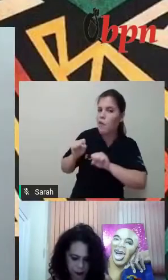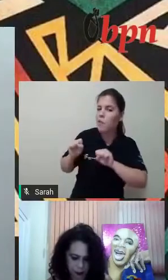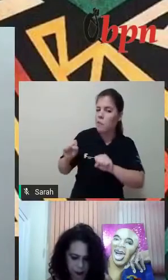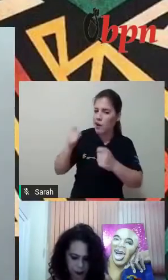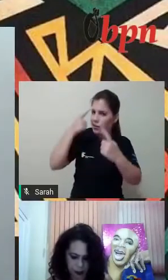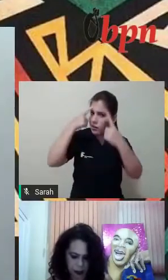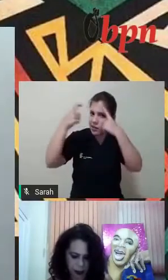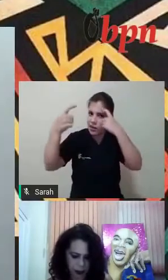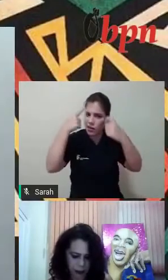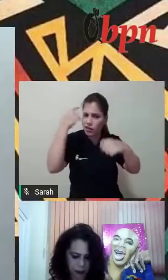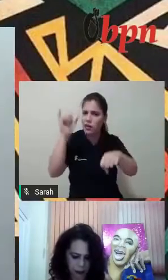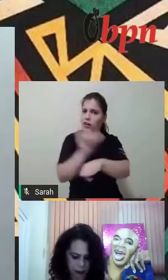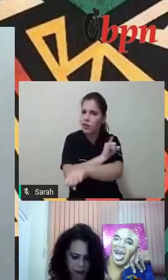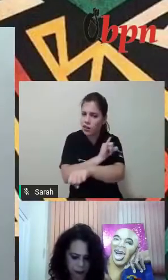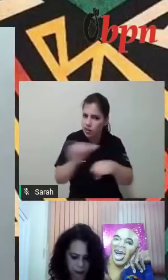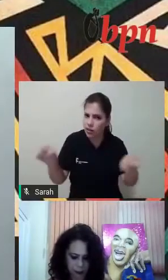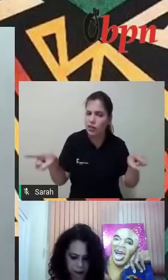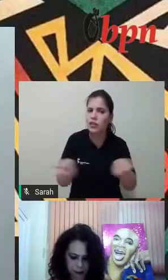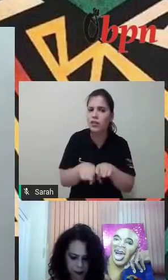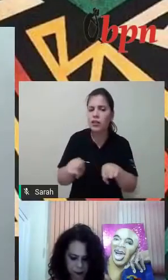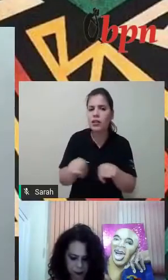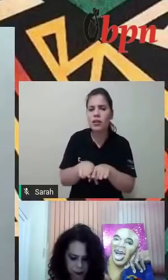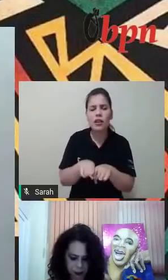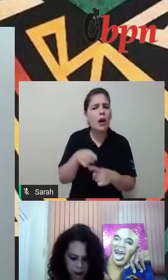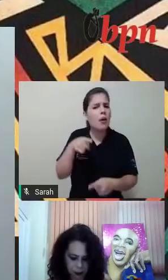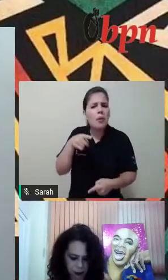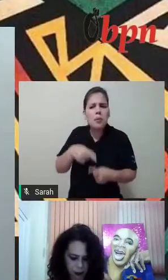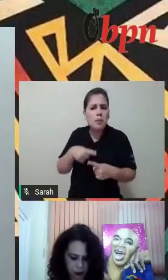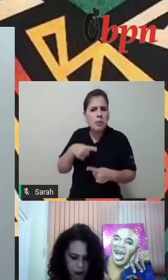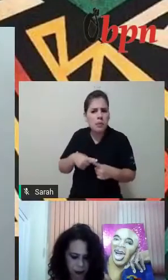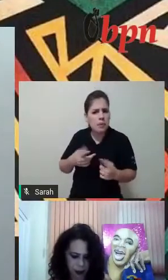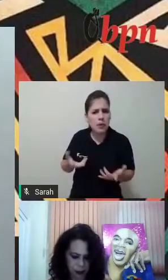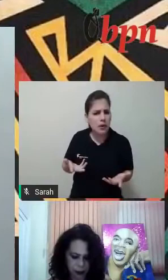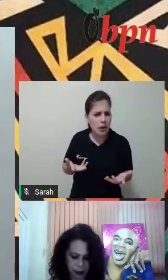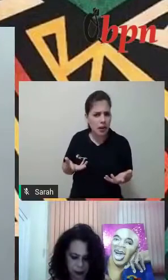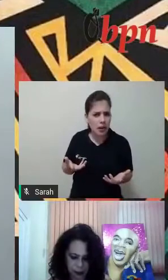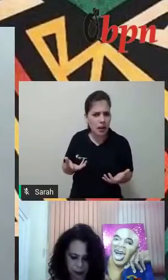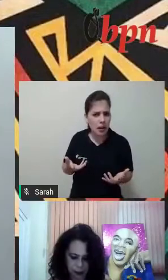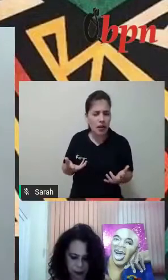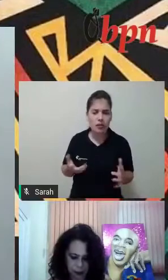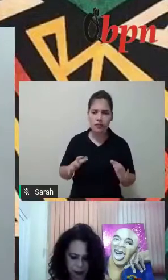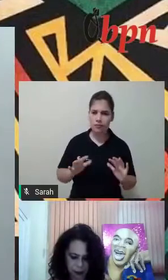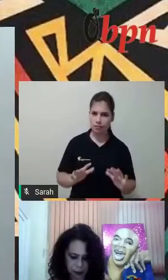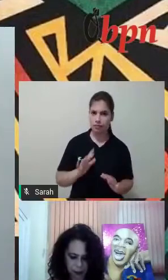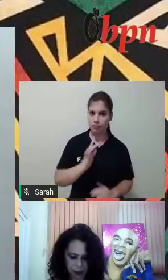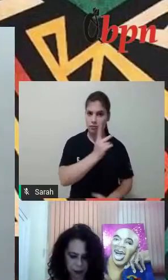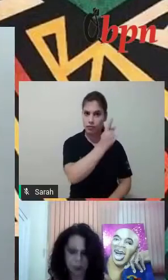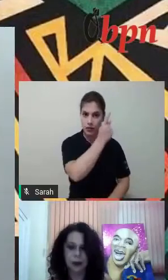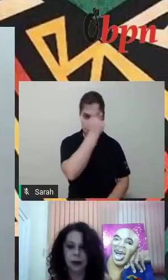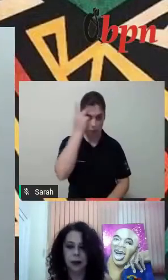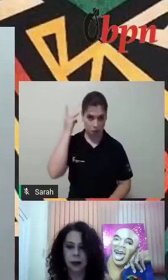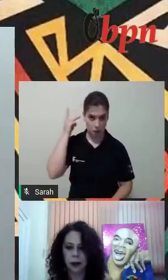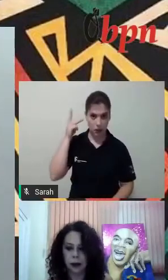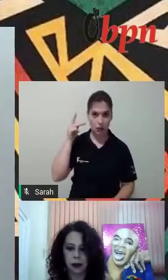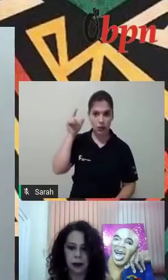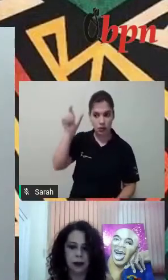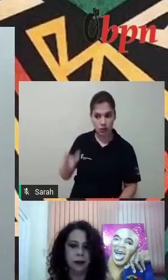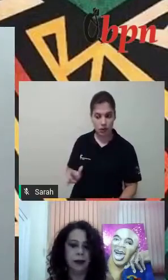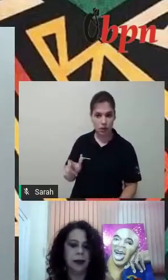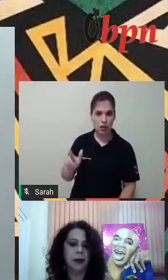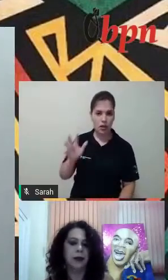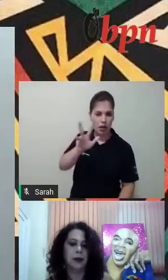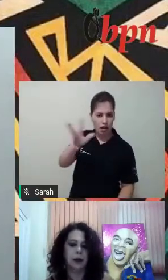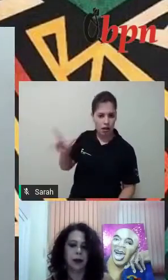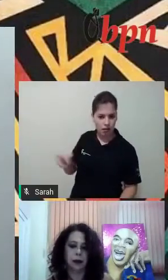o africano dentro de casa, aquele que era escravizado dentro de casa, ou mais perto dos